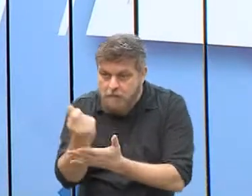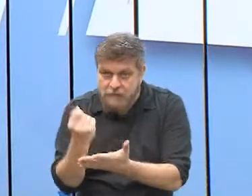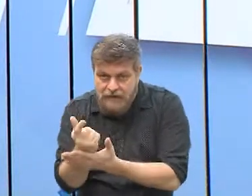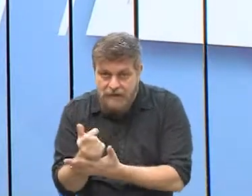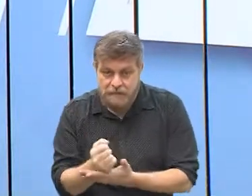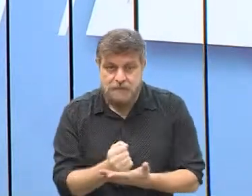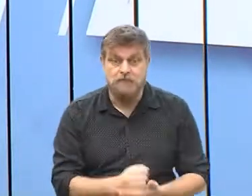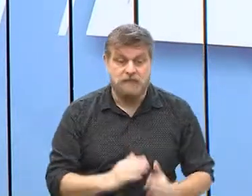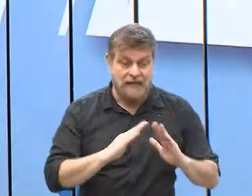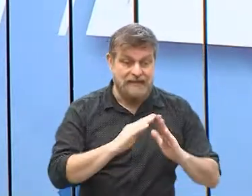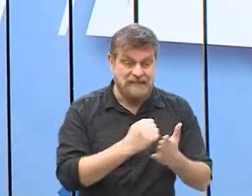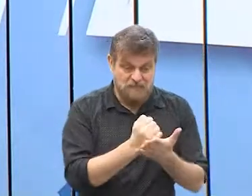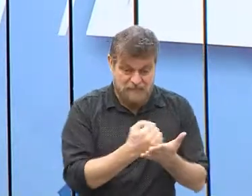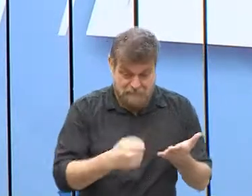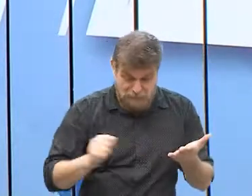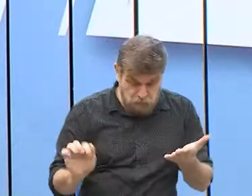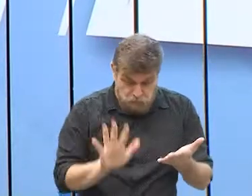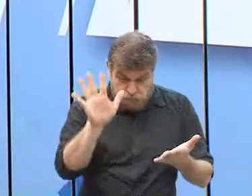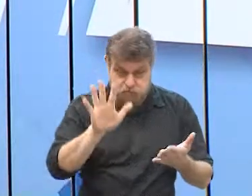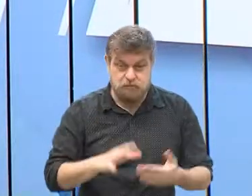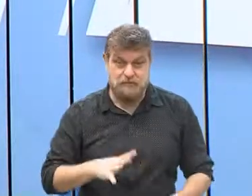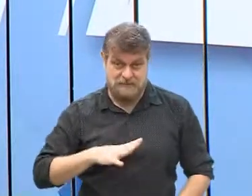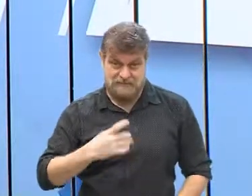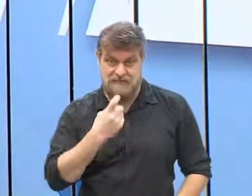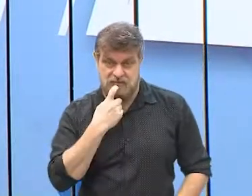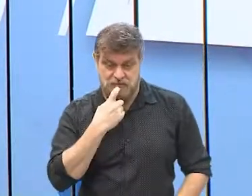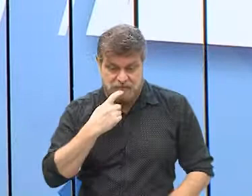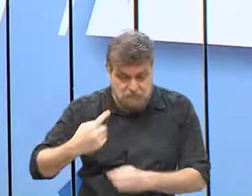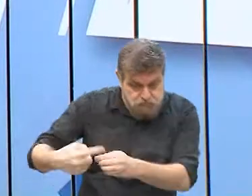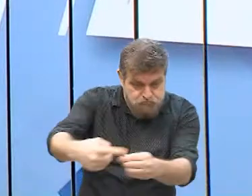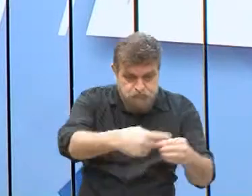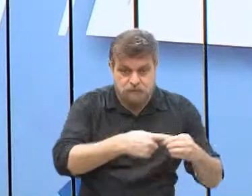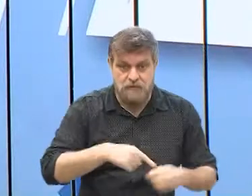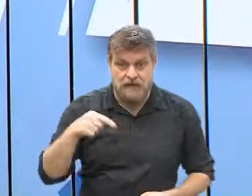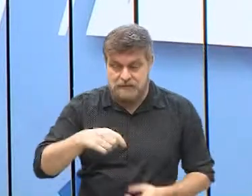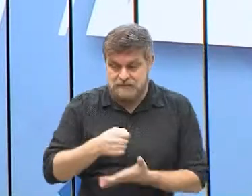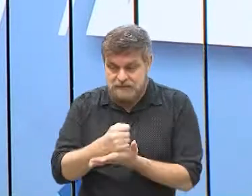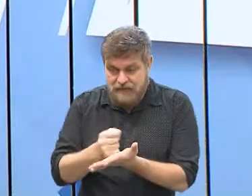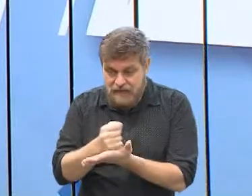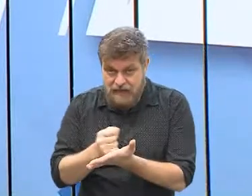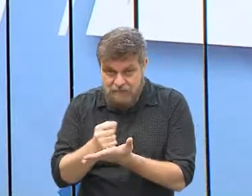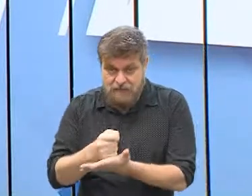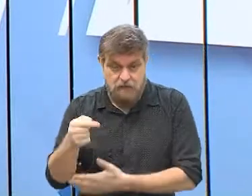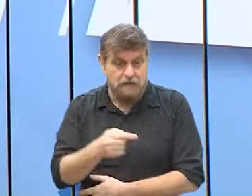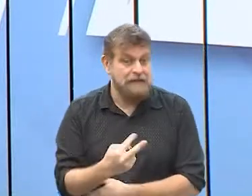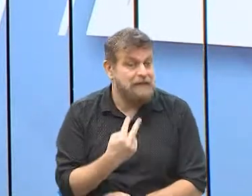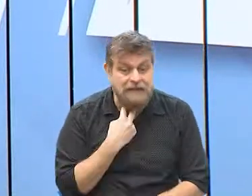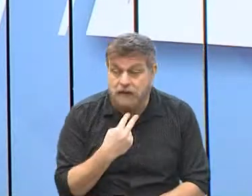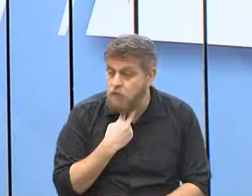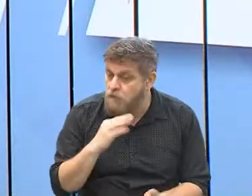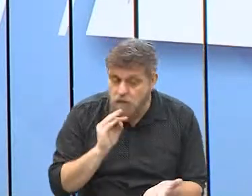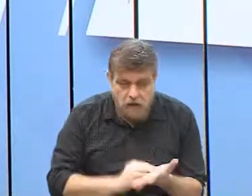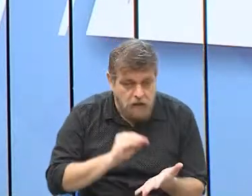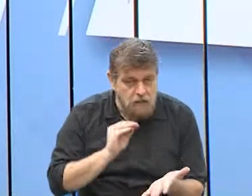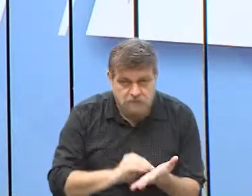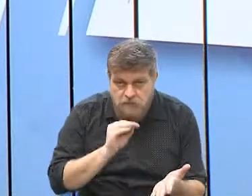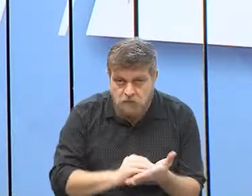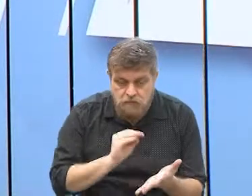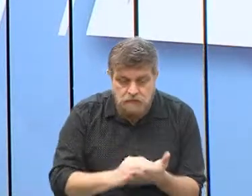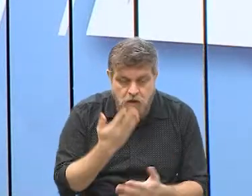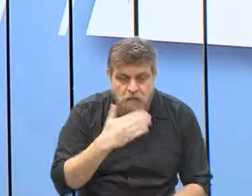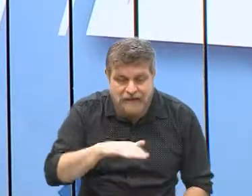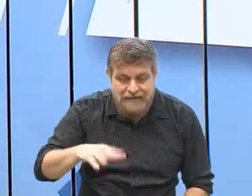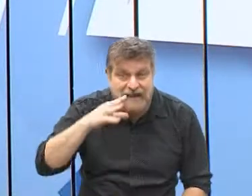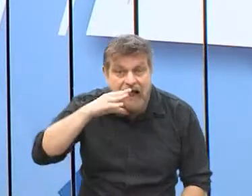nas farmácias de alto custo, não só da região de Campinas, da somatropina, que, como você falou, é um medicamento importante, principalmente para